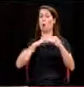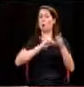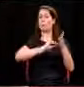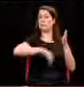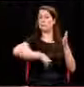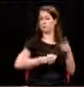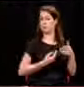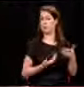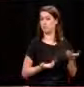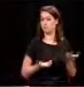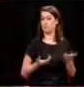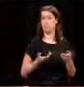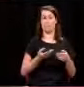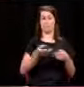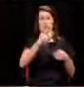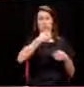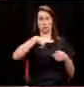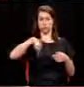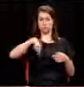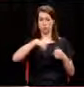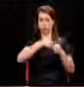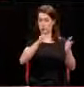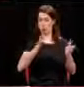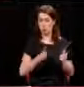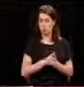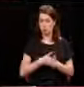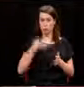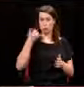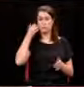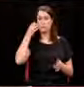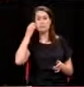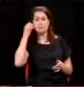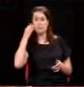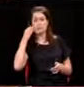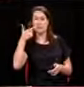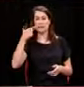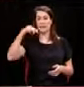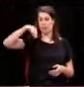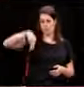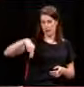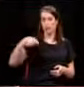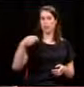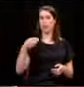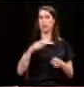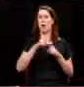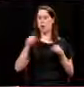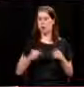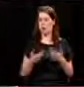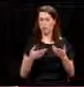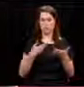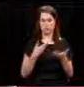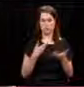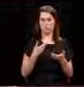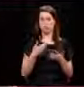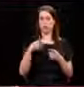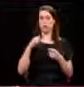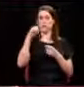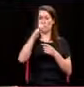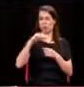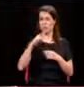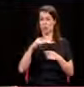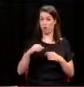de telecomunicações em Portugal, em que todos concordaram em abrir um número único